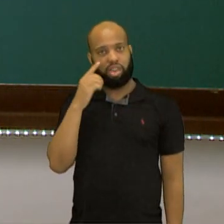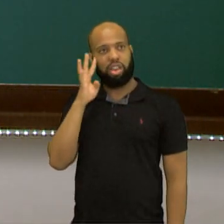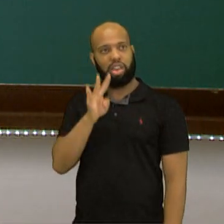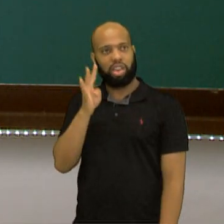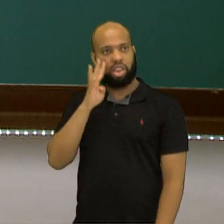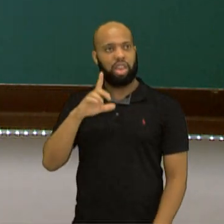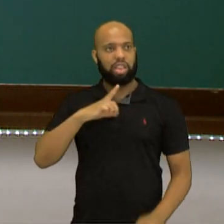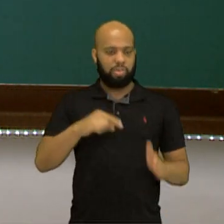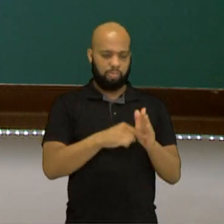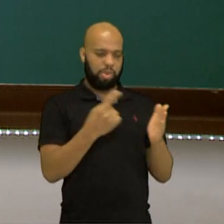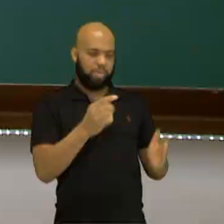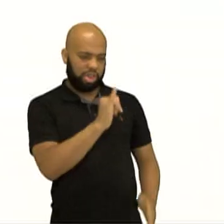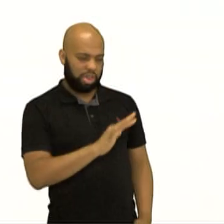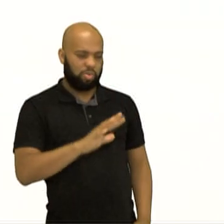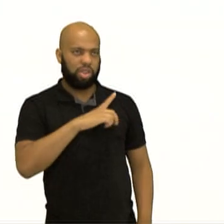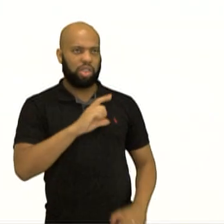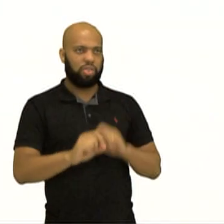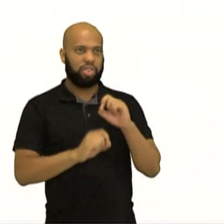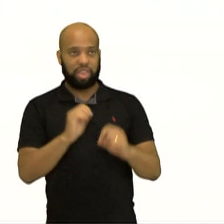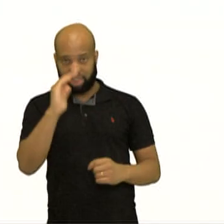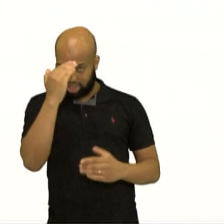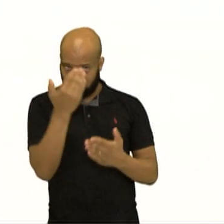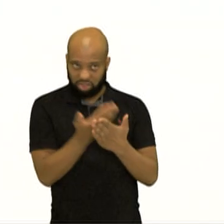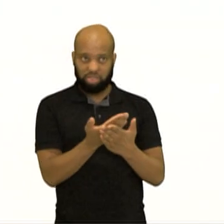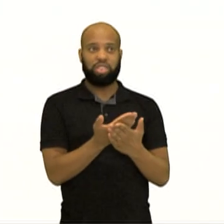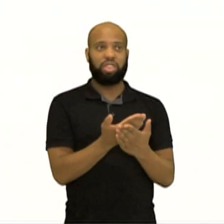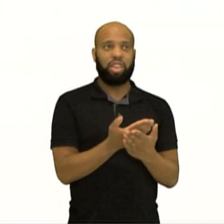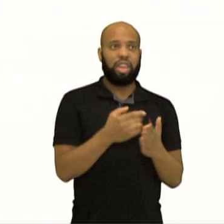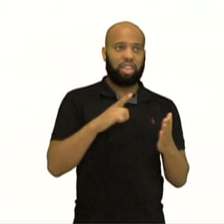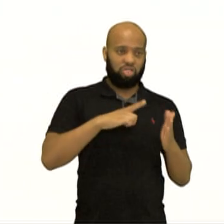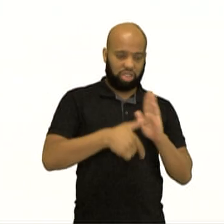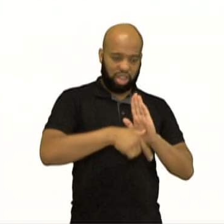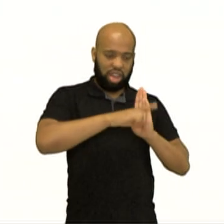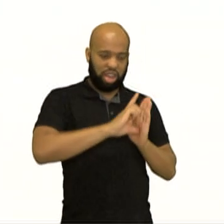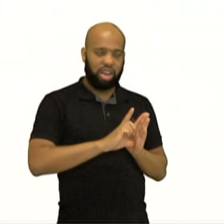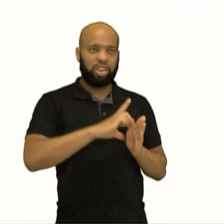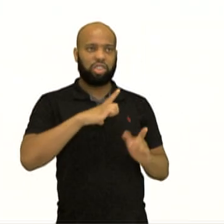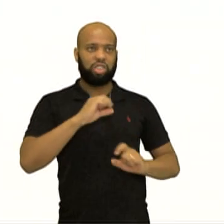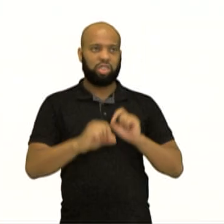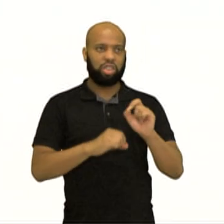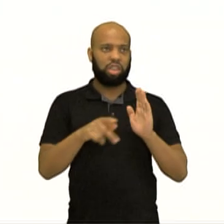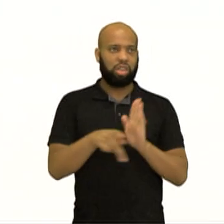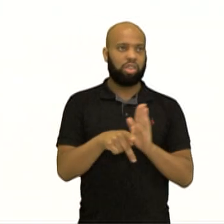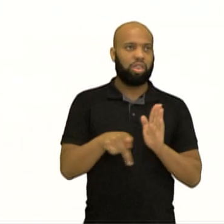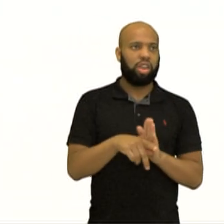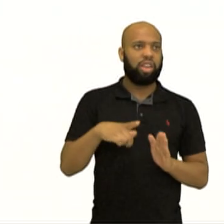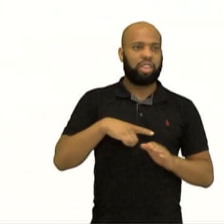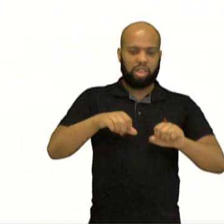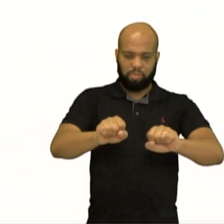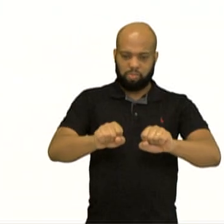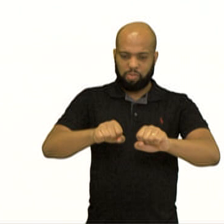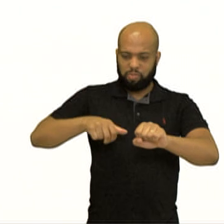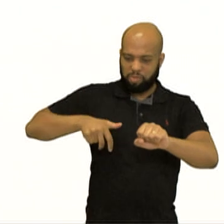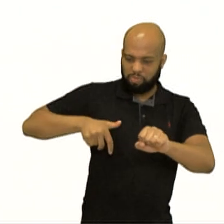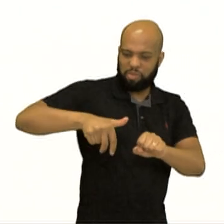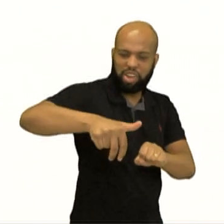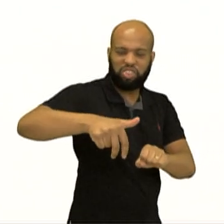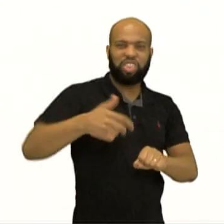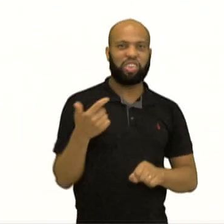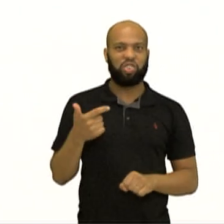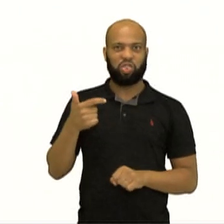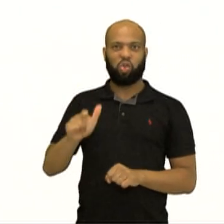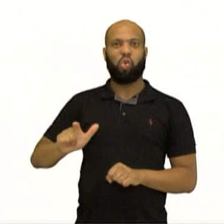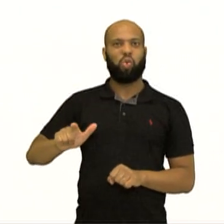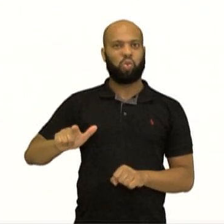na primeira imagem, ó, acredita-se que antes ainda ele tenha vindo do patinete, é outra teoria, tá? E aí colocaram